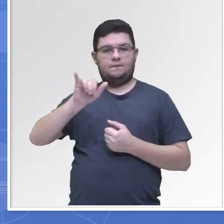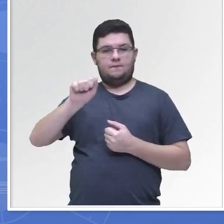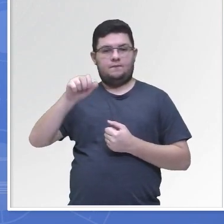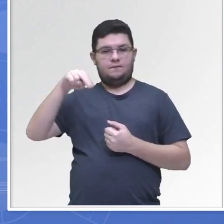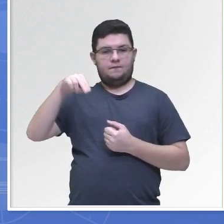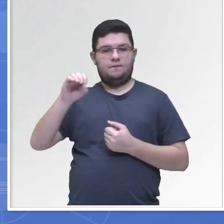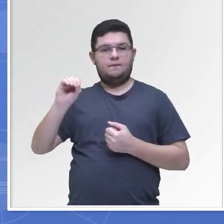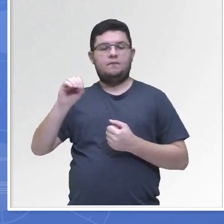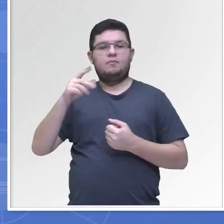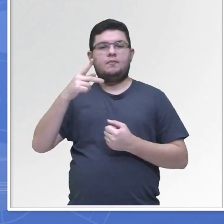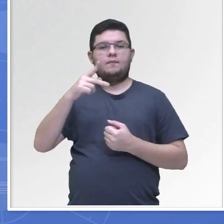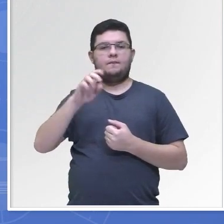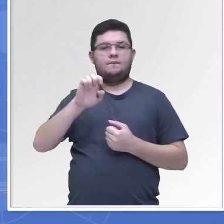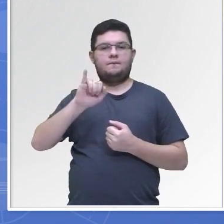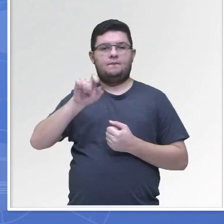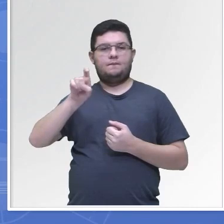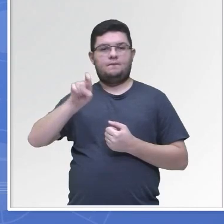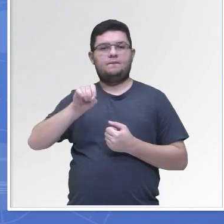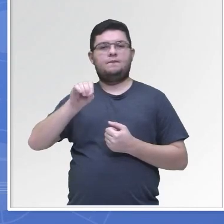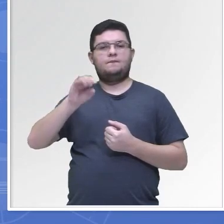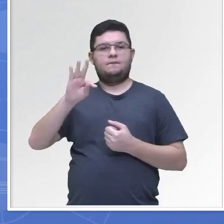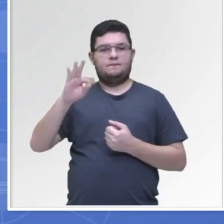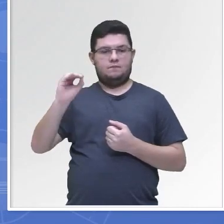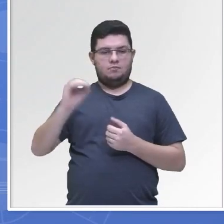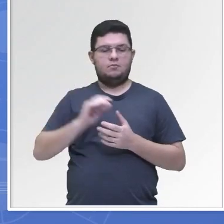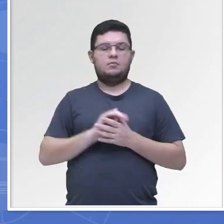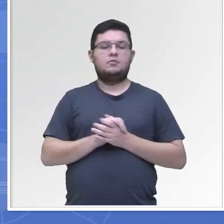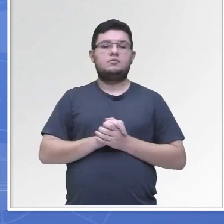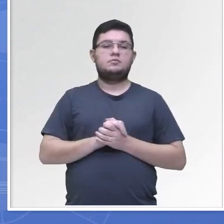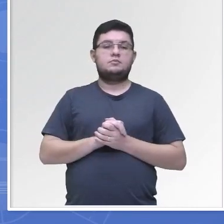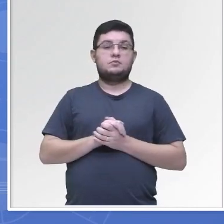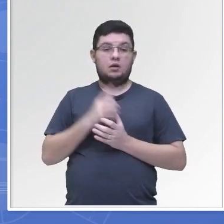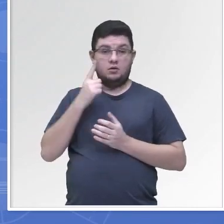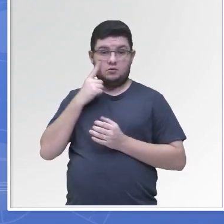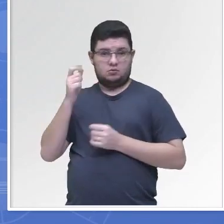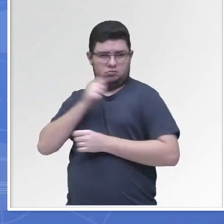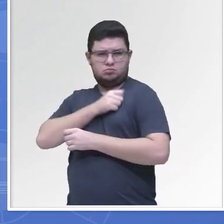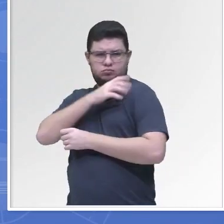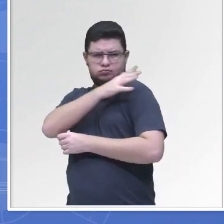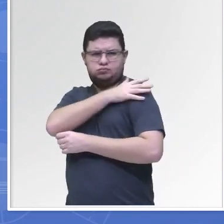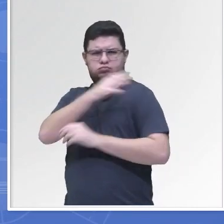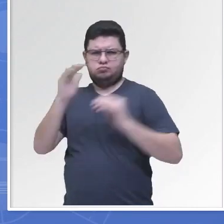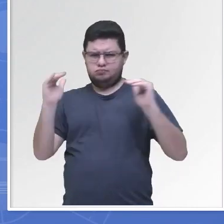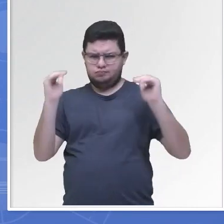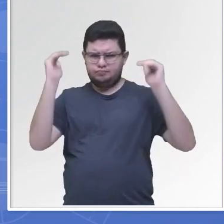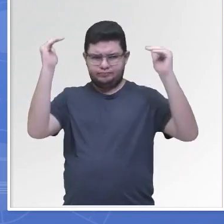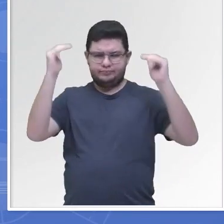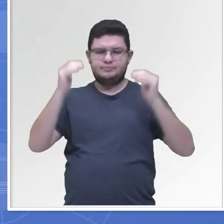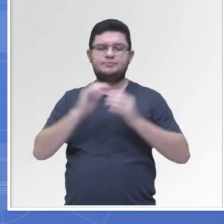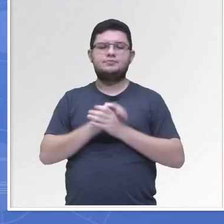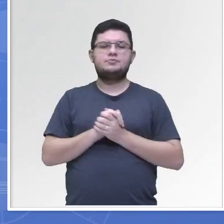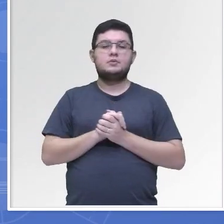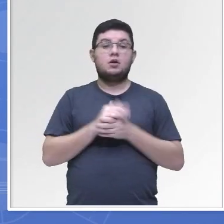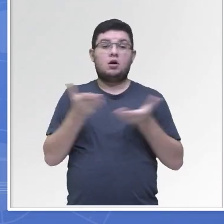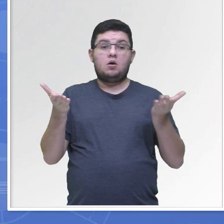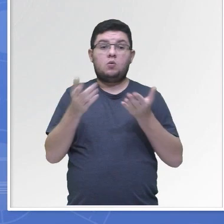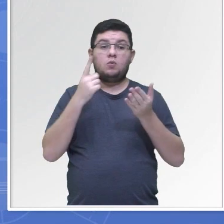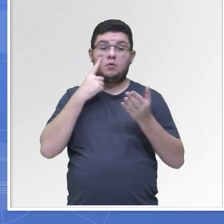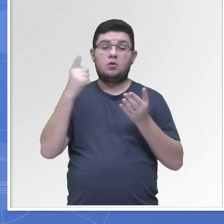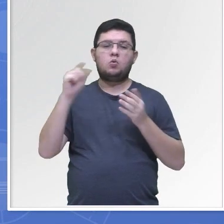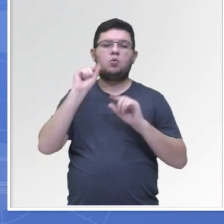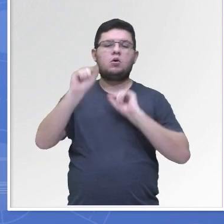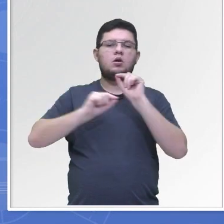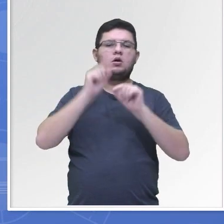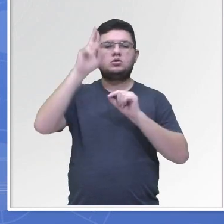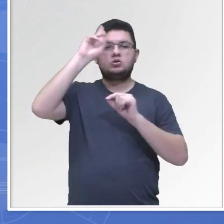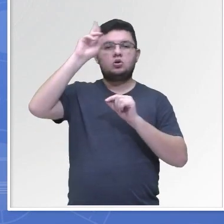altas patentes militares, não é mesmo? Vamos continuar a leitura dos nossos conceitos? Olha aí o processo histórico. Após